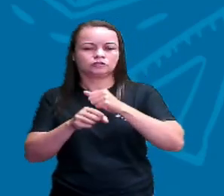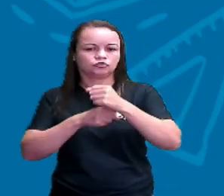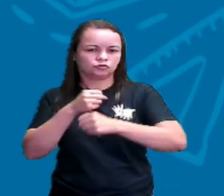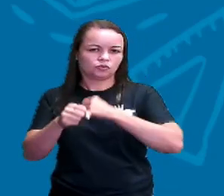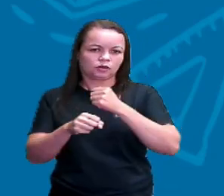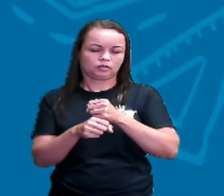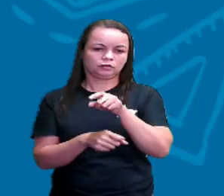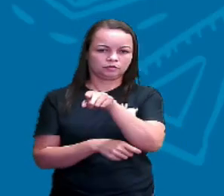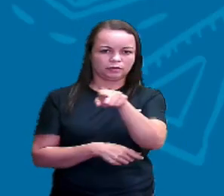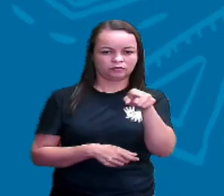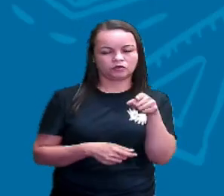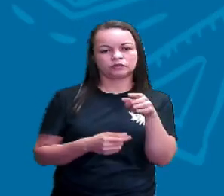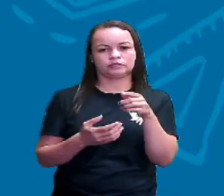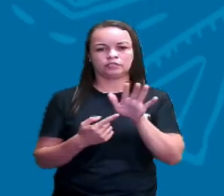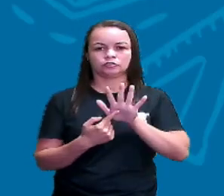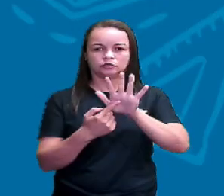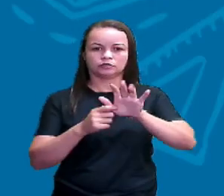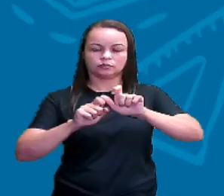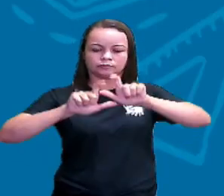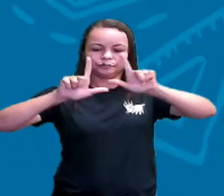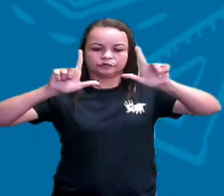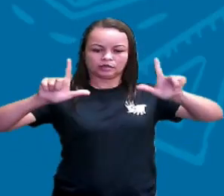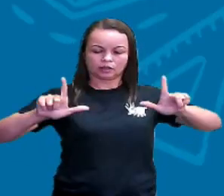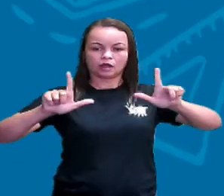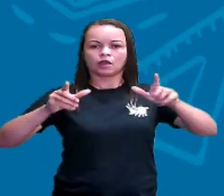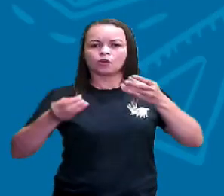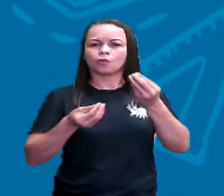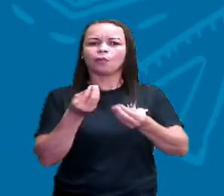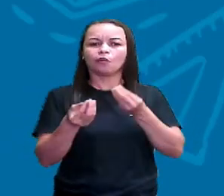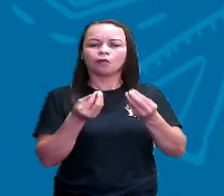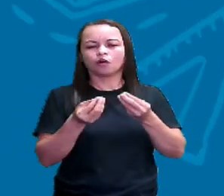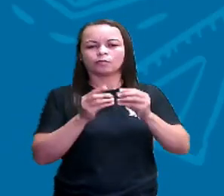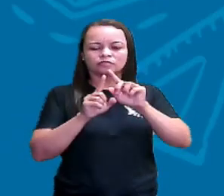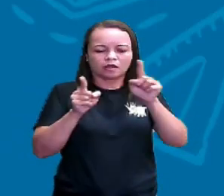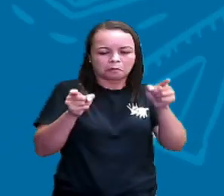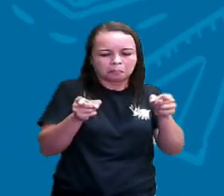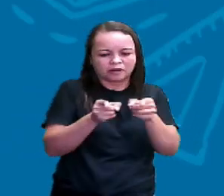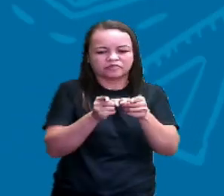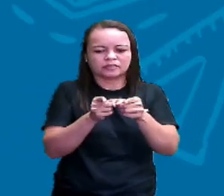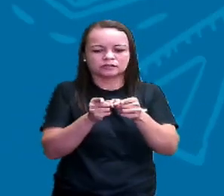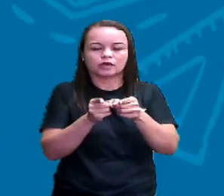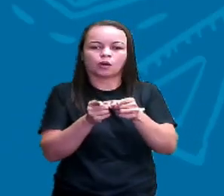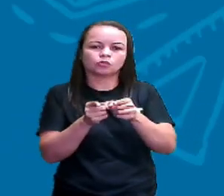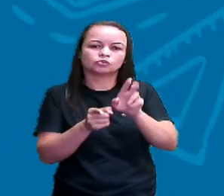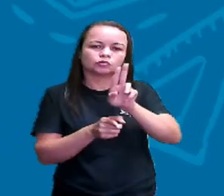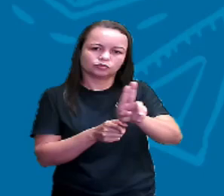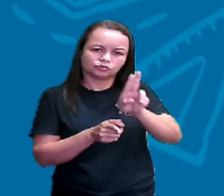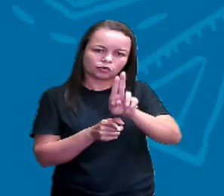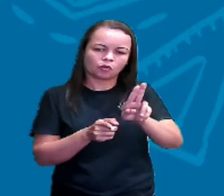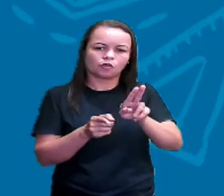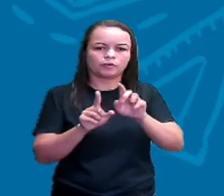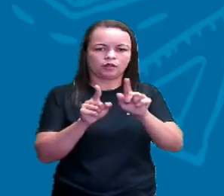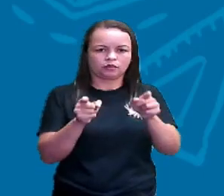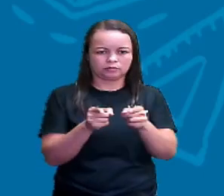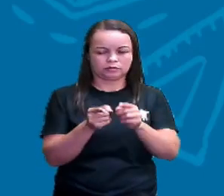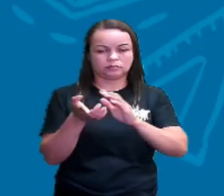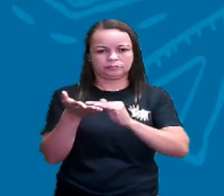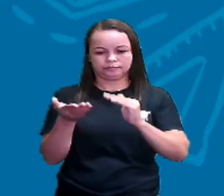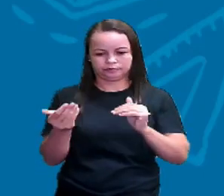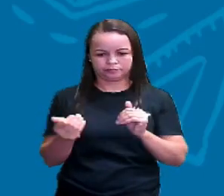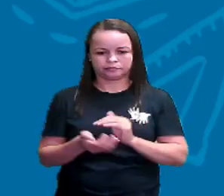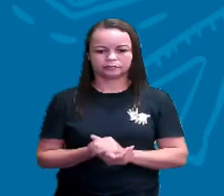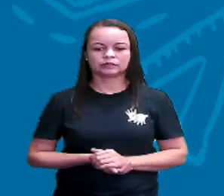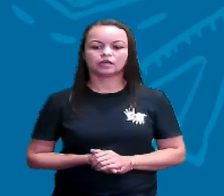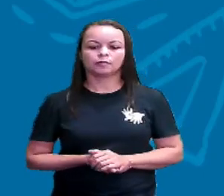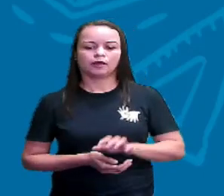para vocês, na tela vocês podem ver como é que a gente faz essas abreviações em língua espanhola. Para